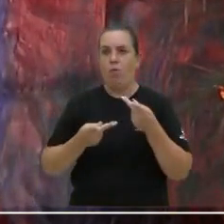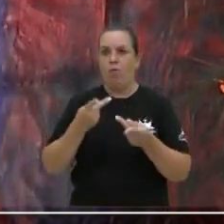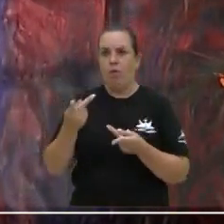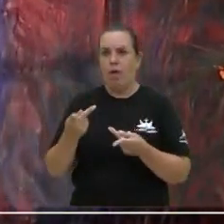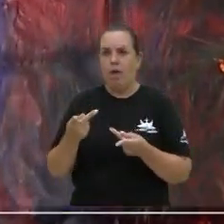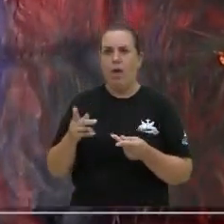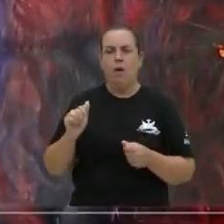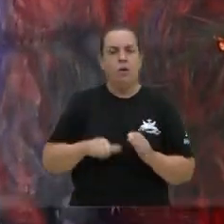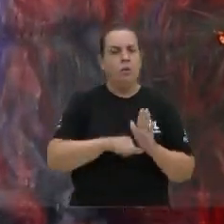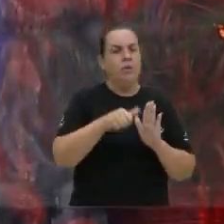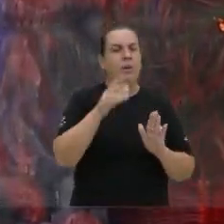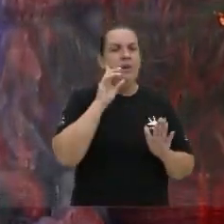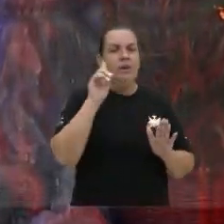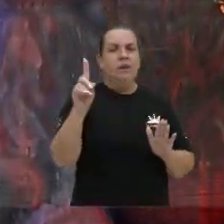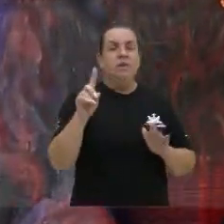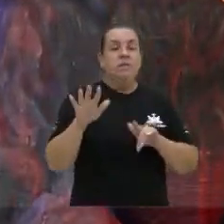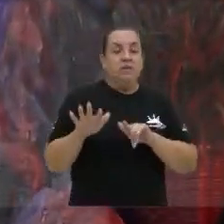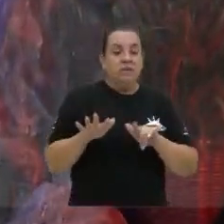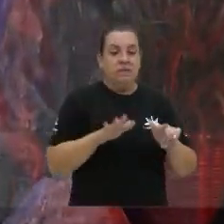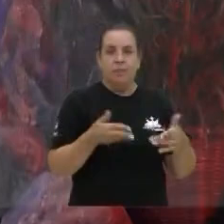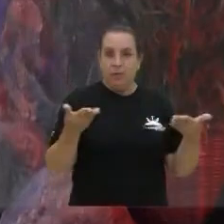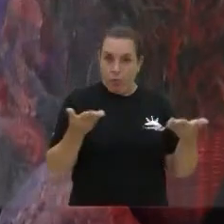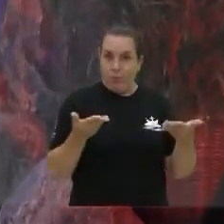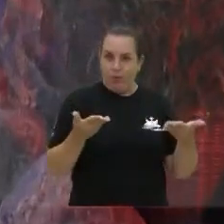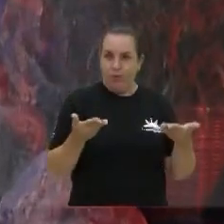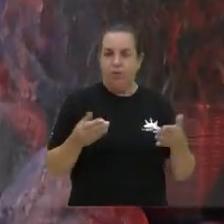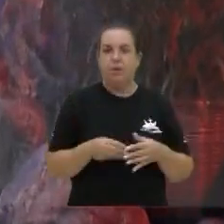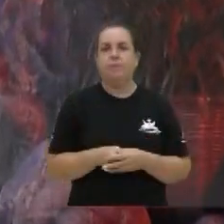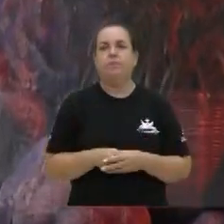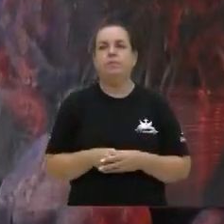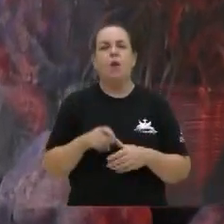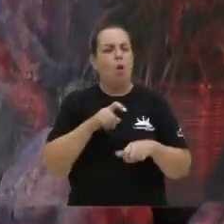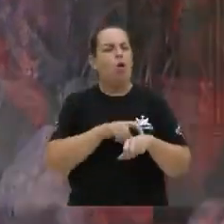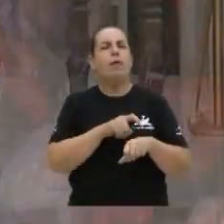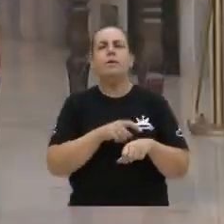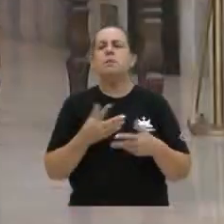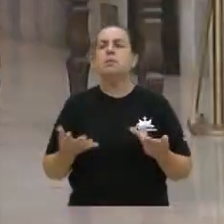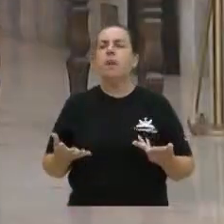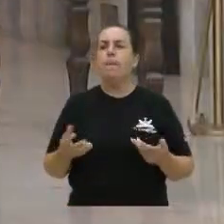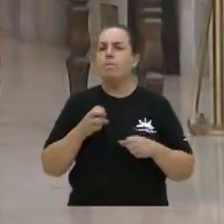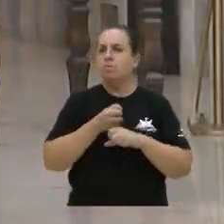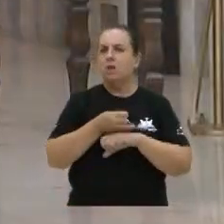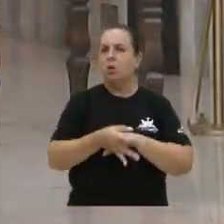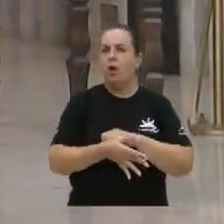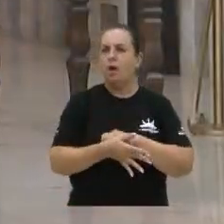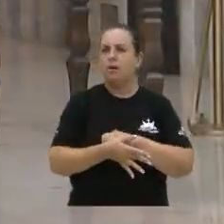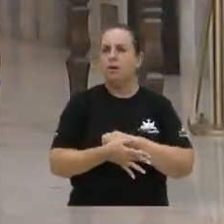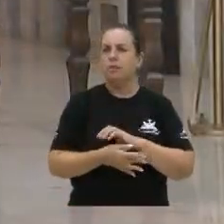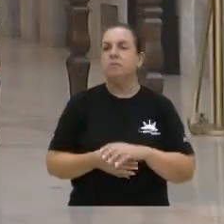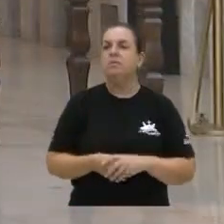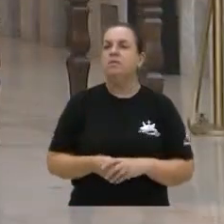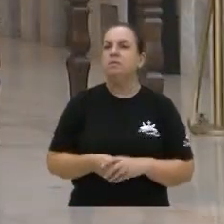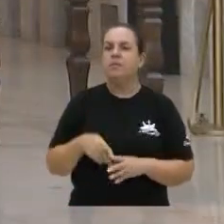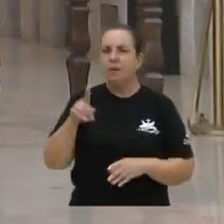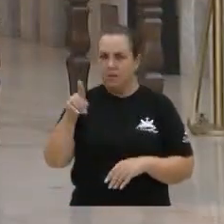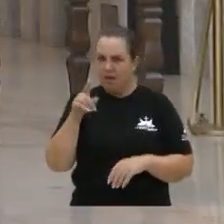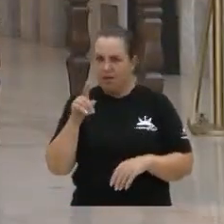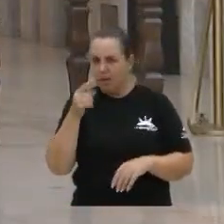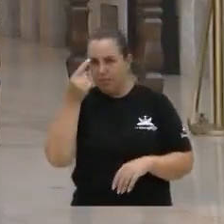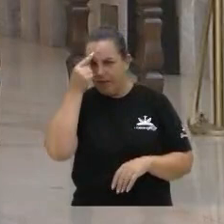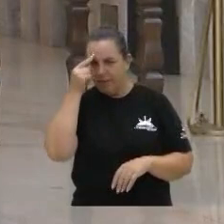que no primeiro dia da semana, hoje, que horas? Você acha que é um mero